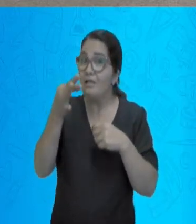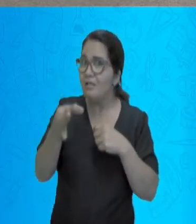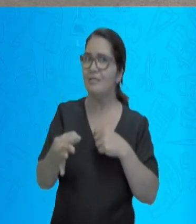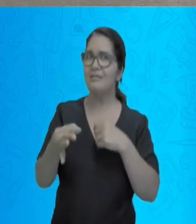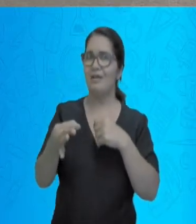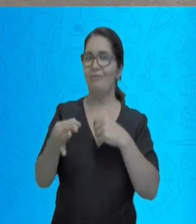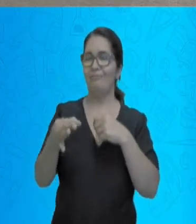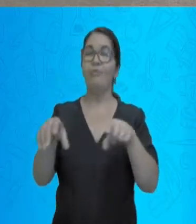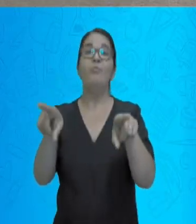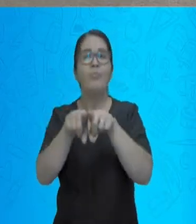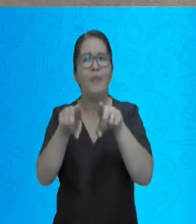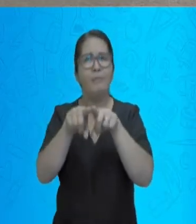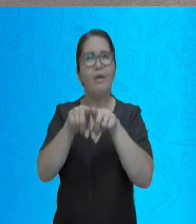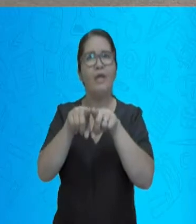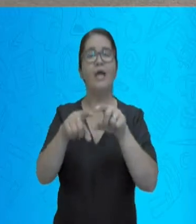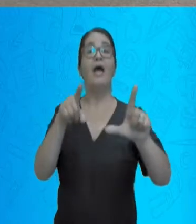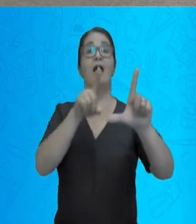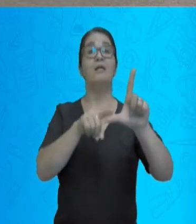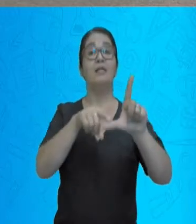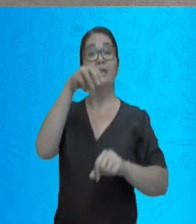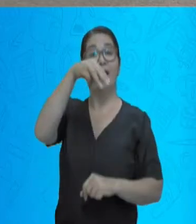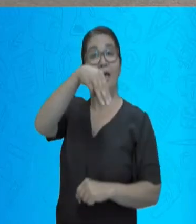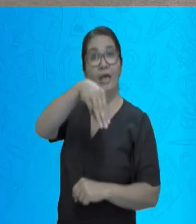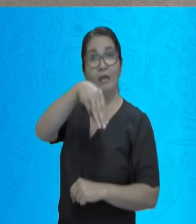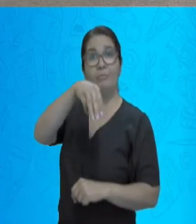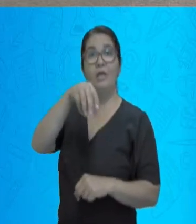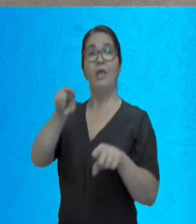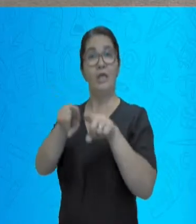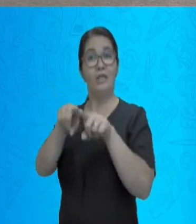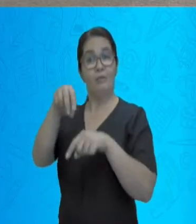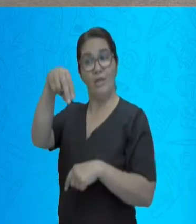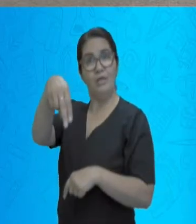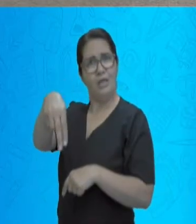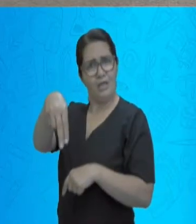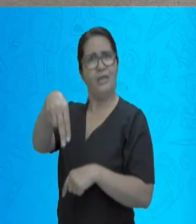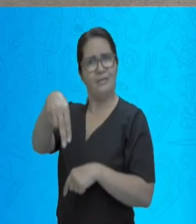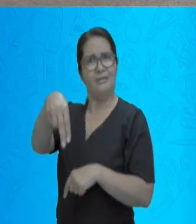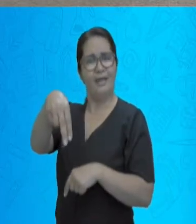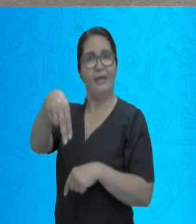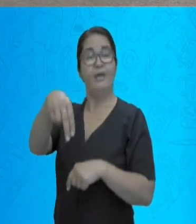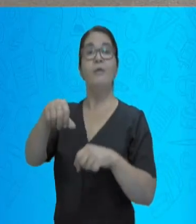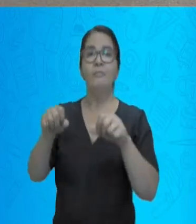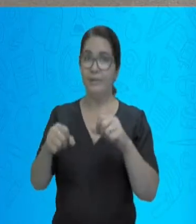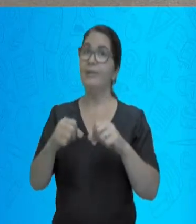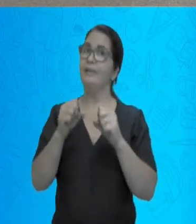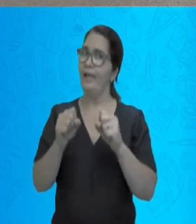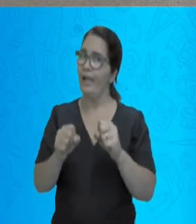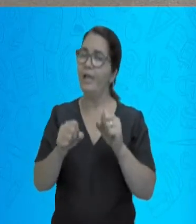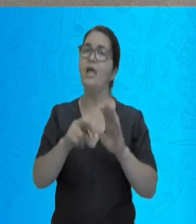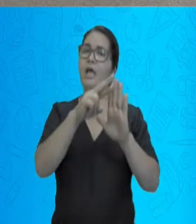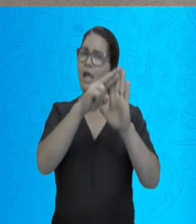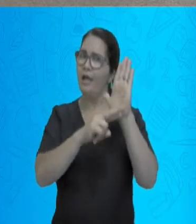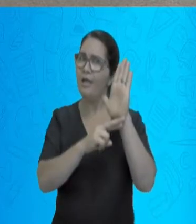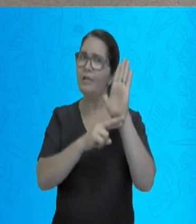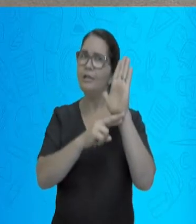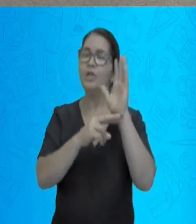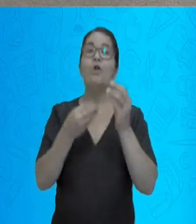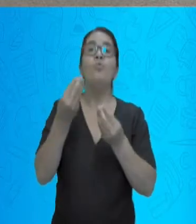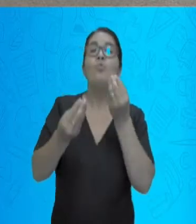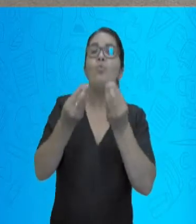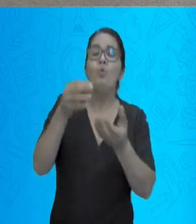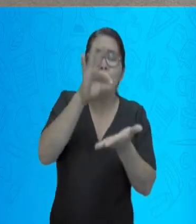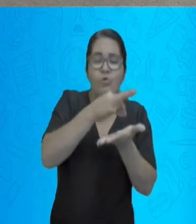vamos aproveitar o M e o N e falar algumas regras que nós utilizamos hoje na língua portuguesa.